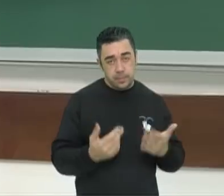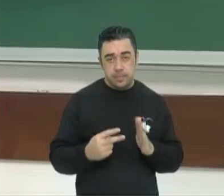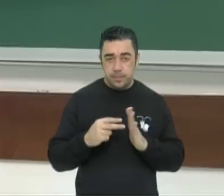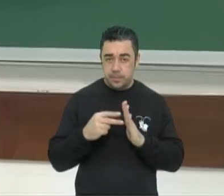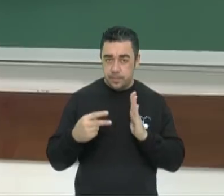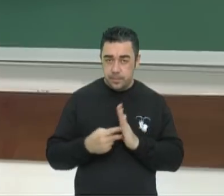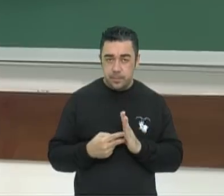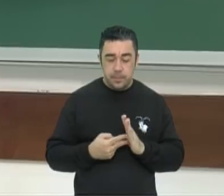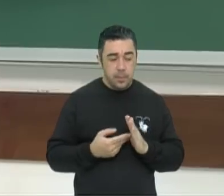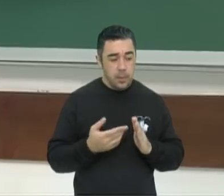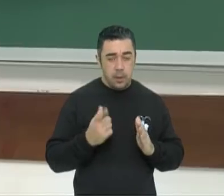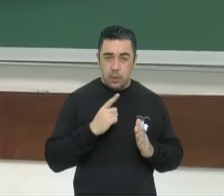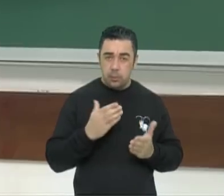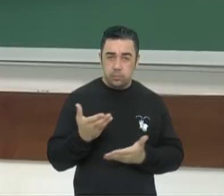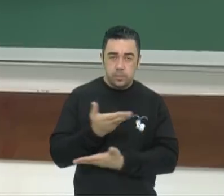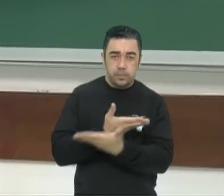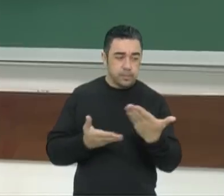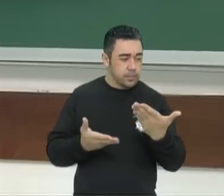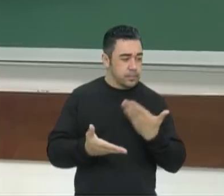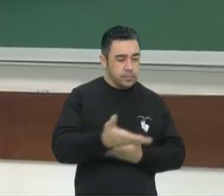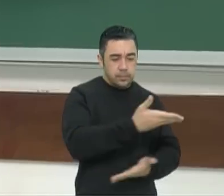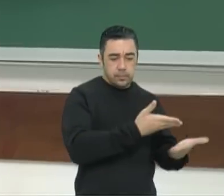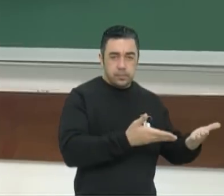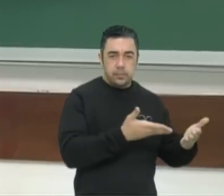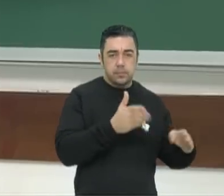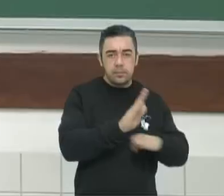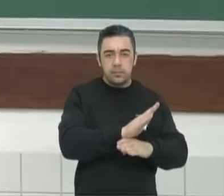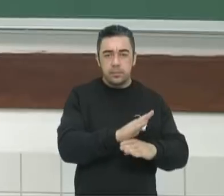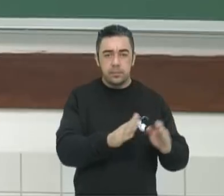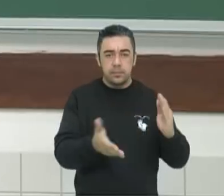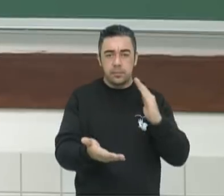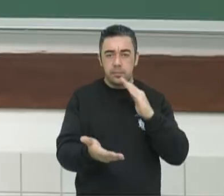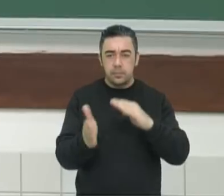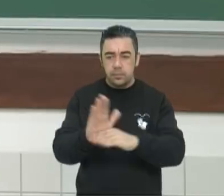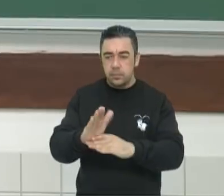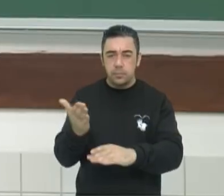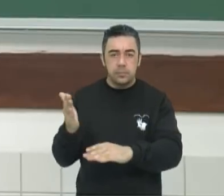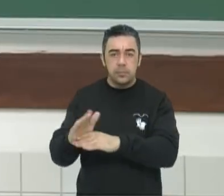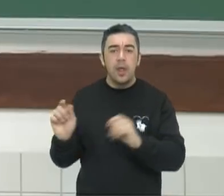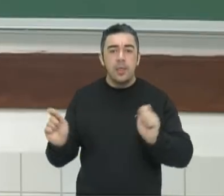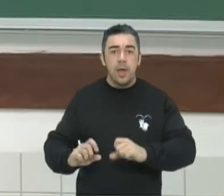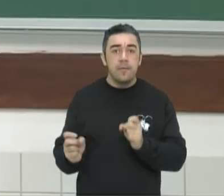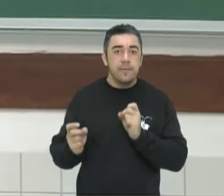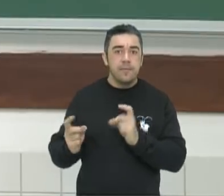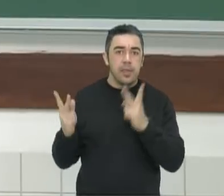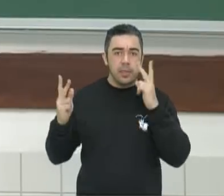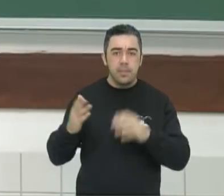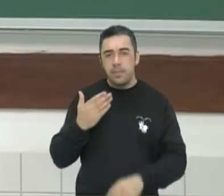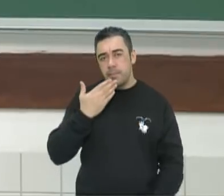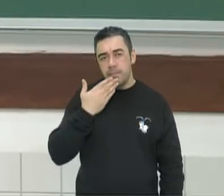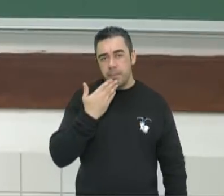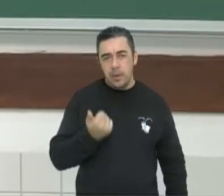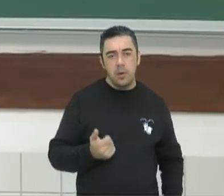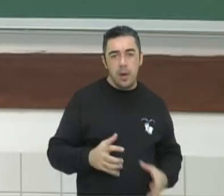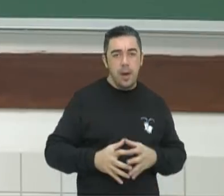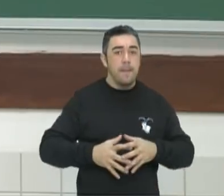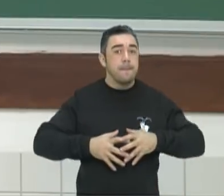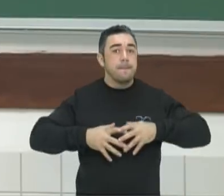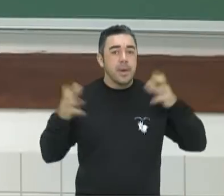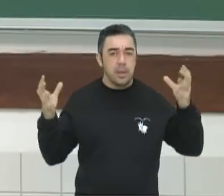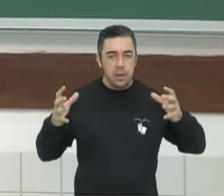elas se ajudam, essas empresas, porque assim elas conseguem oferecer um preço mais competitivo e ampliar a sua